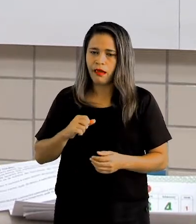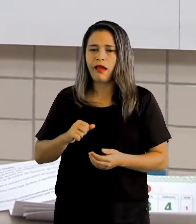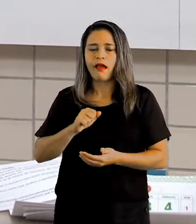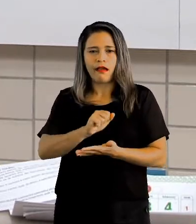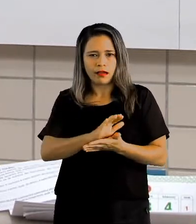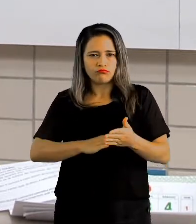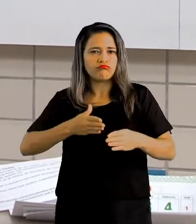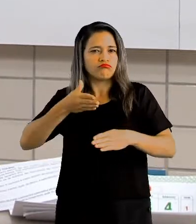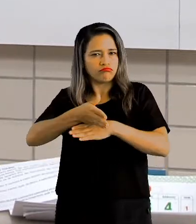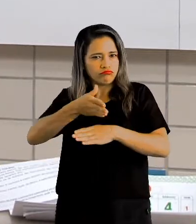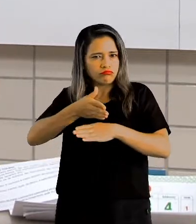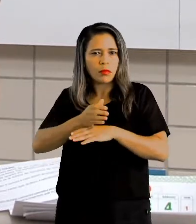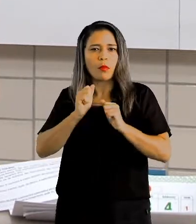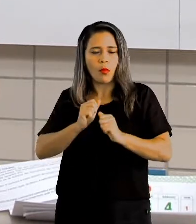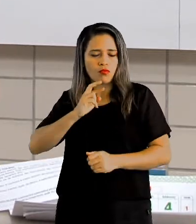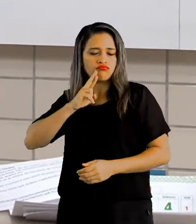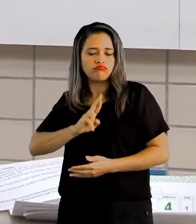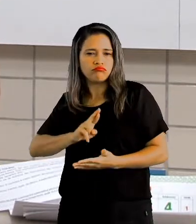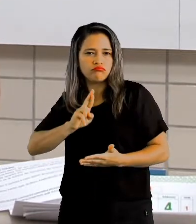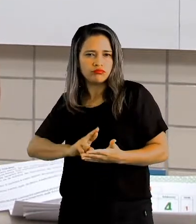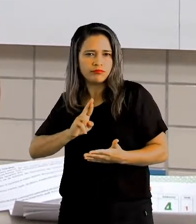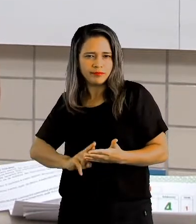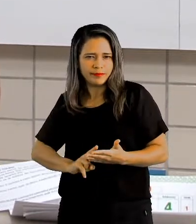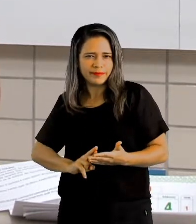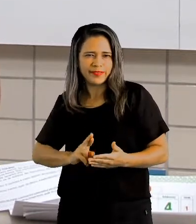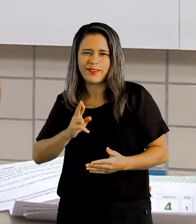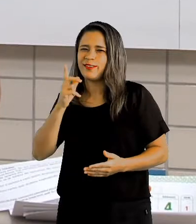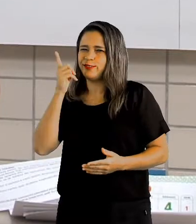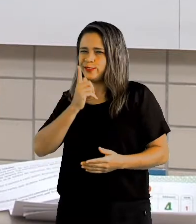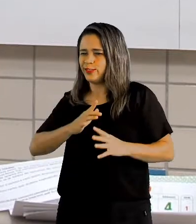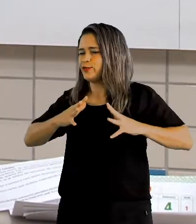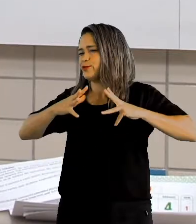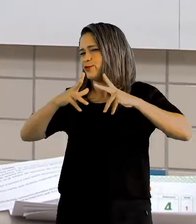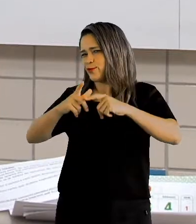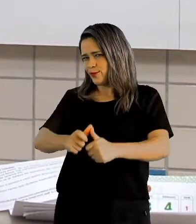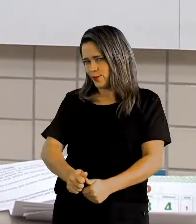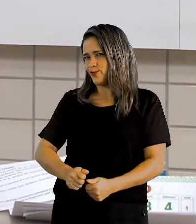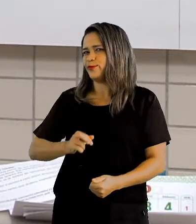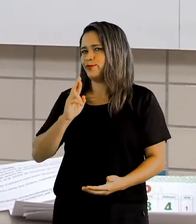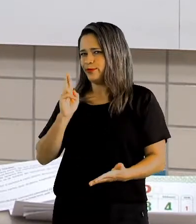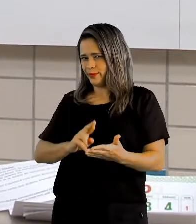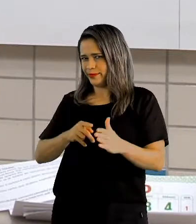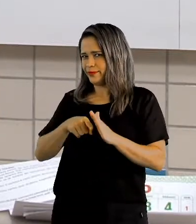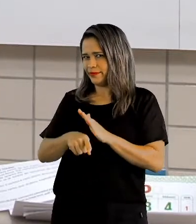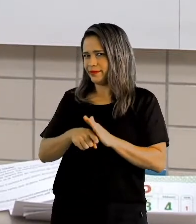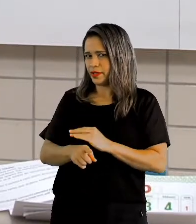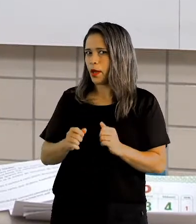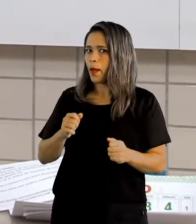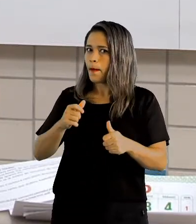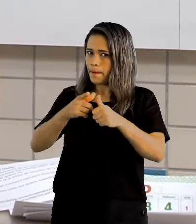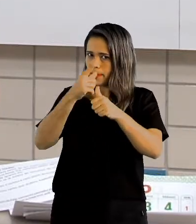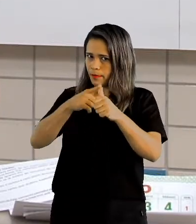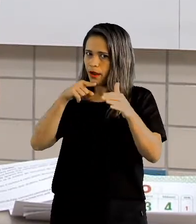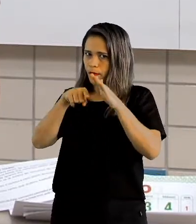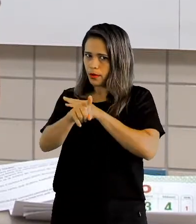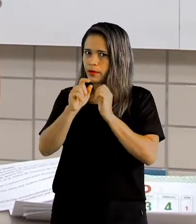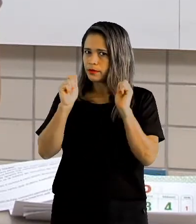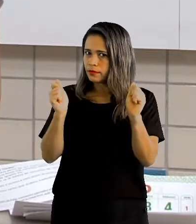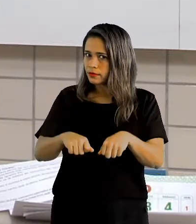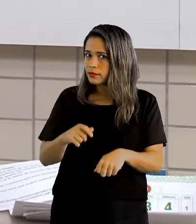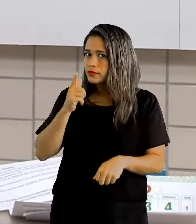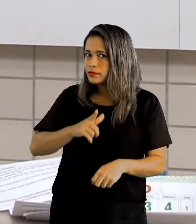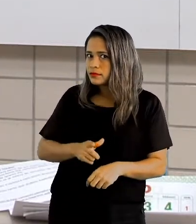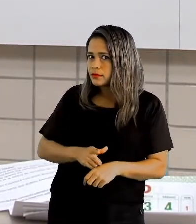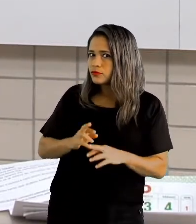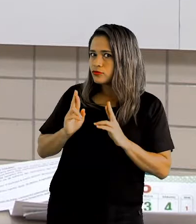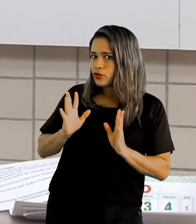acessarem, vão poder responder e vão poder acertar todas as questões. Preparados para a primeira questão?